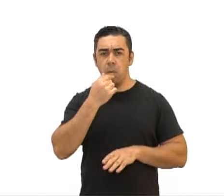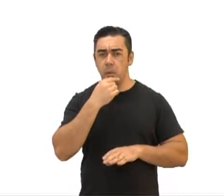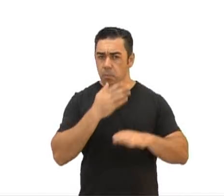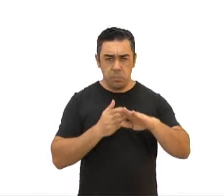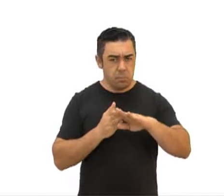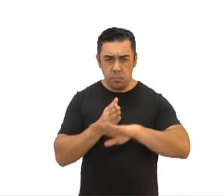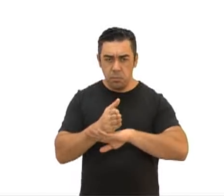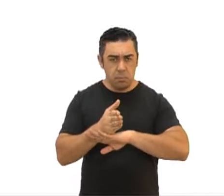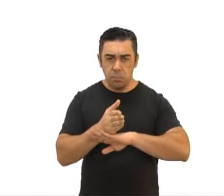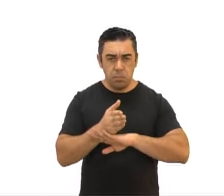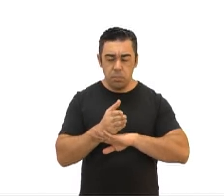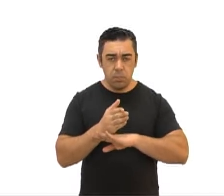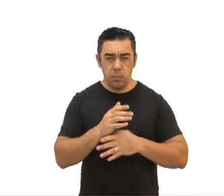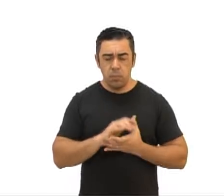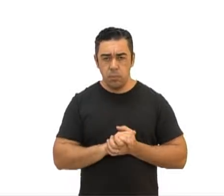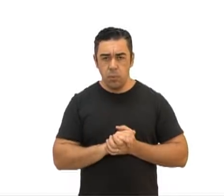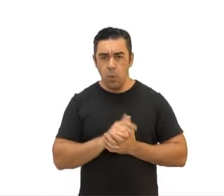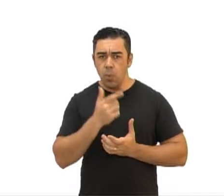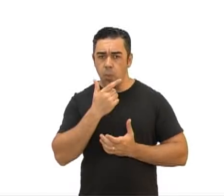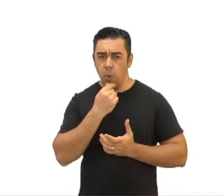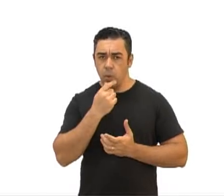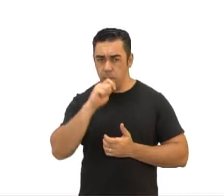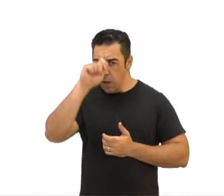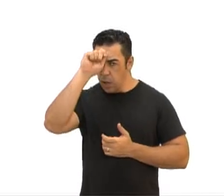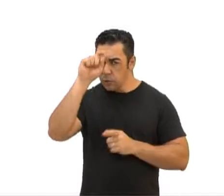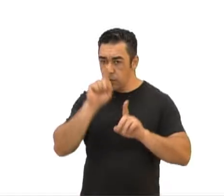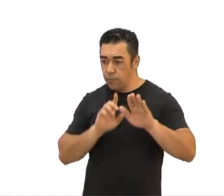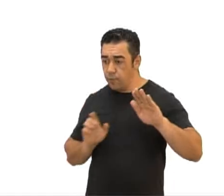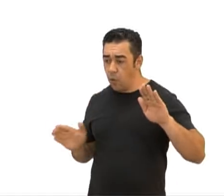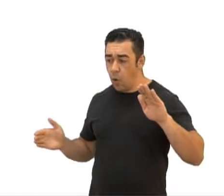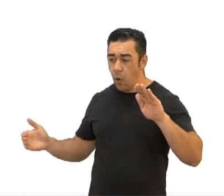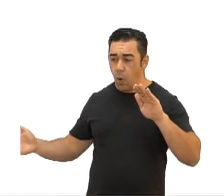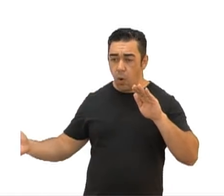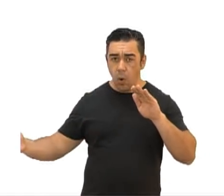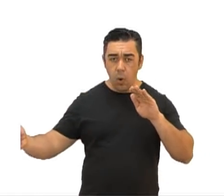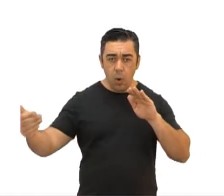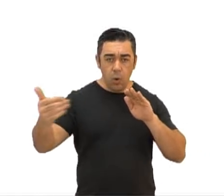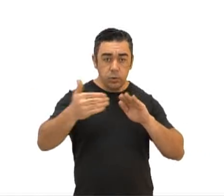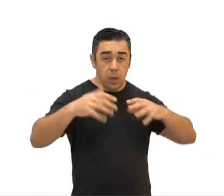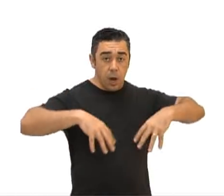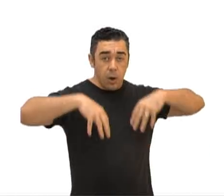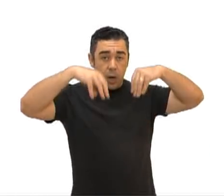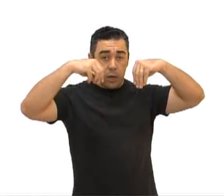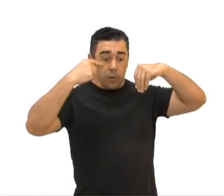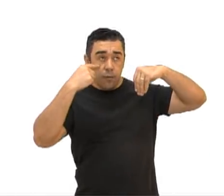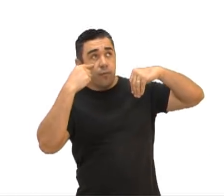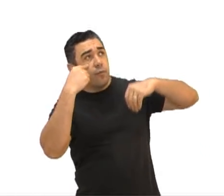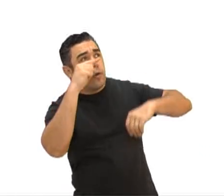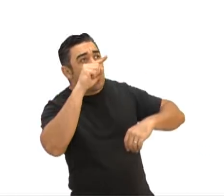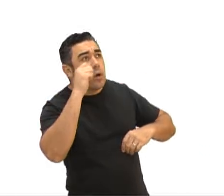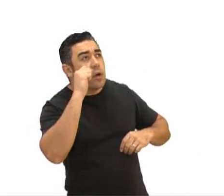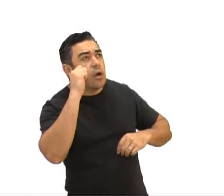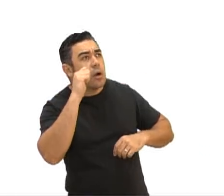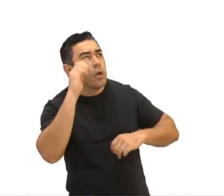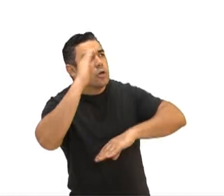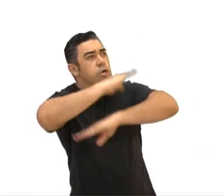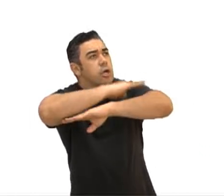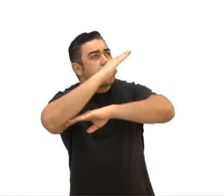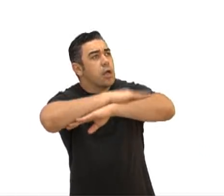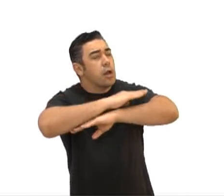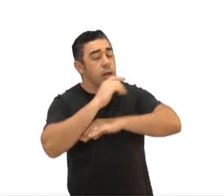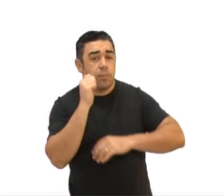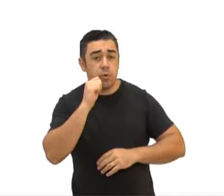no palácio. Deu a volta no castelo e viu a princesa na janela. Ela contou o que aconteceu e Aladim